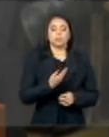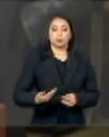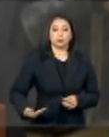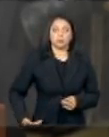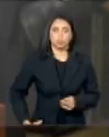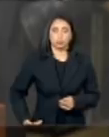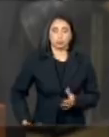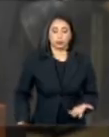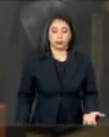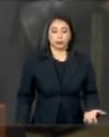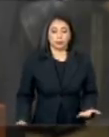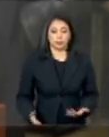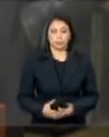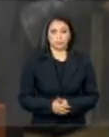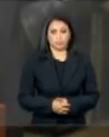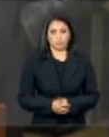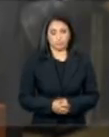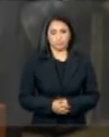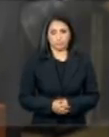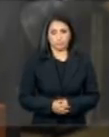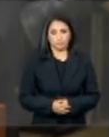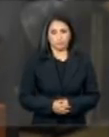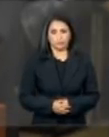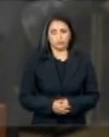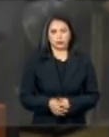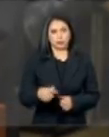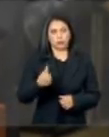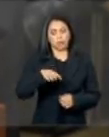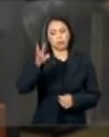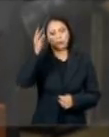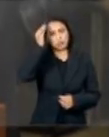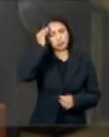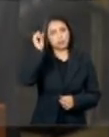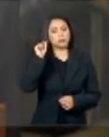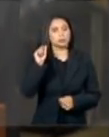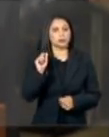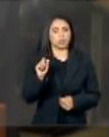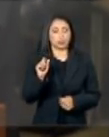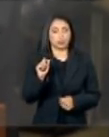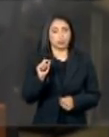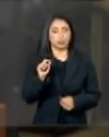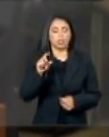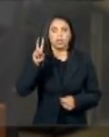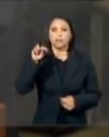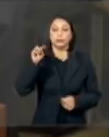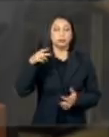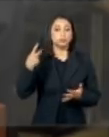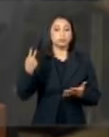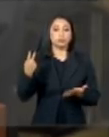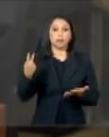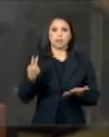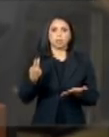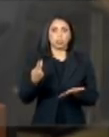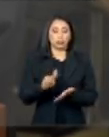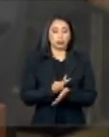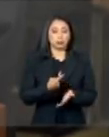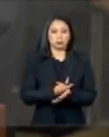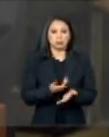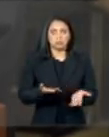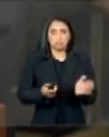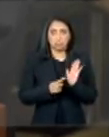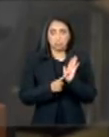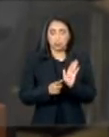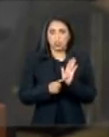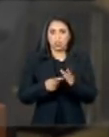públicos e parece excelências que esta questão ela nunca foi suscitada nos tribunais nas